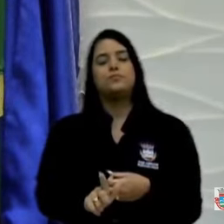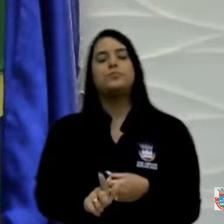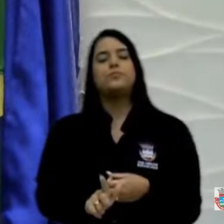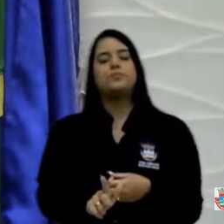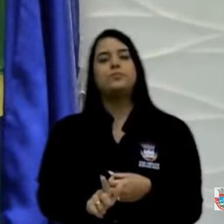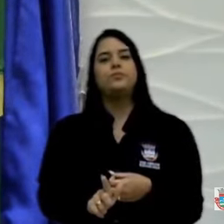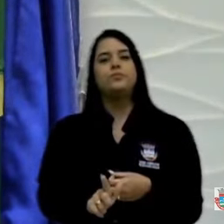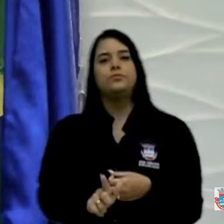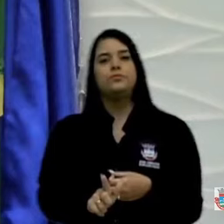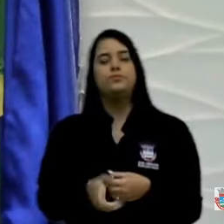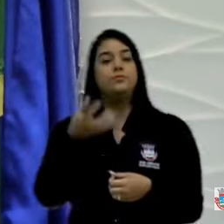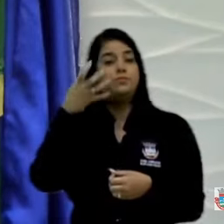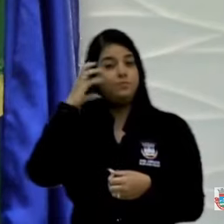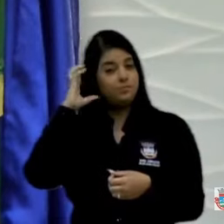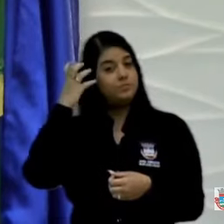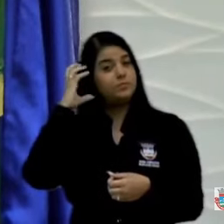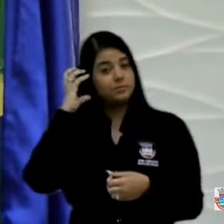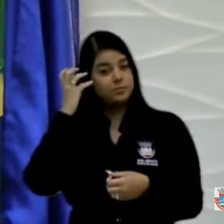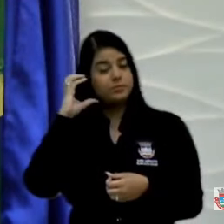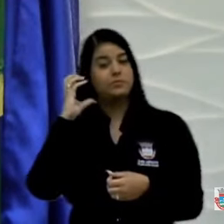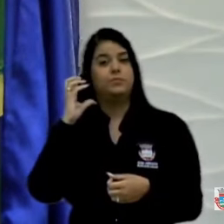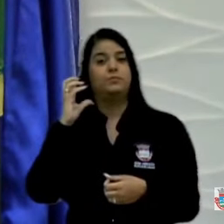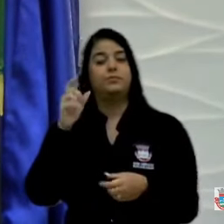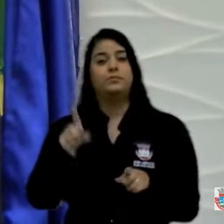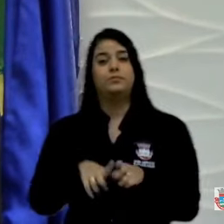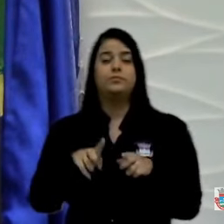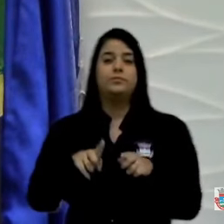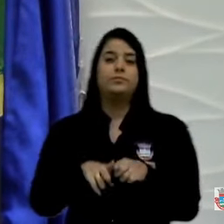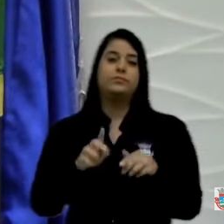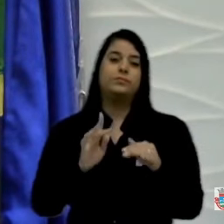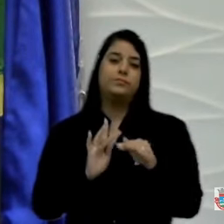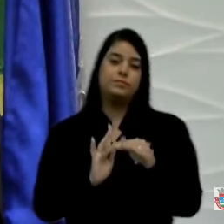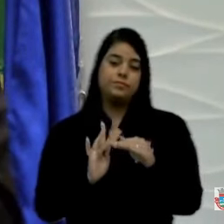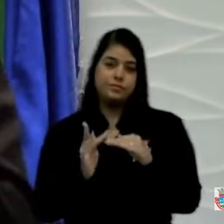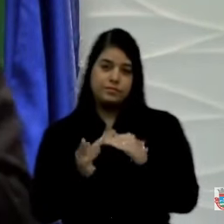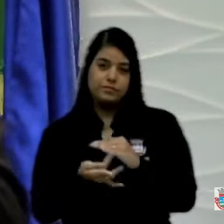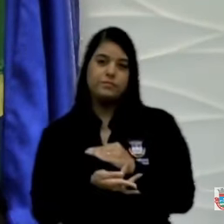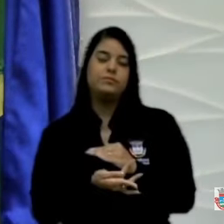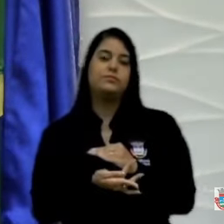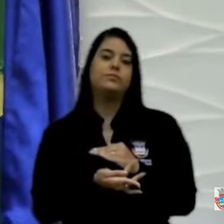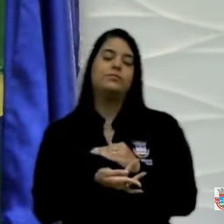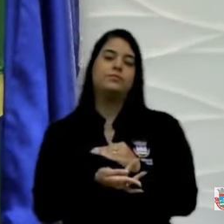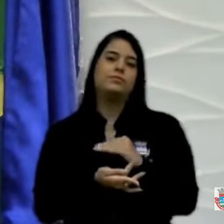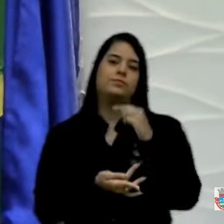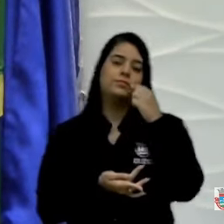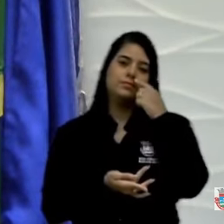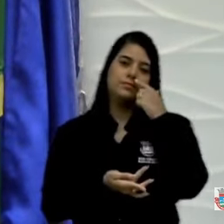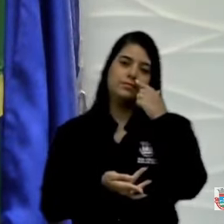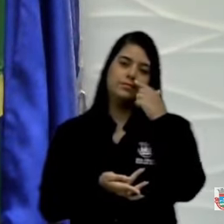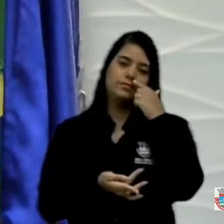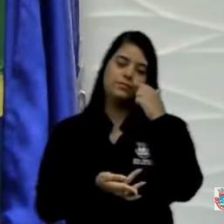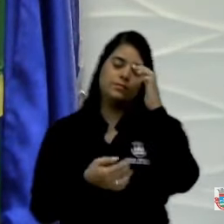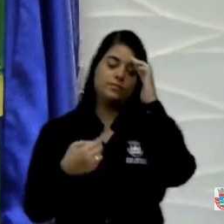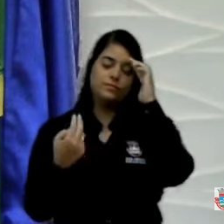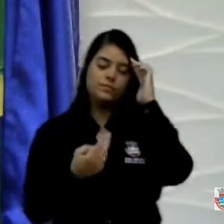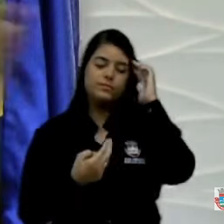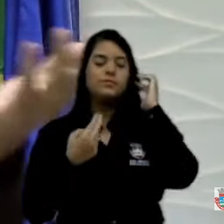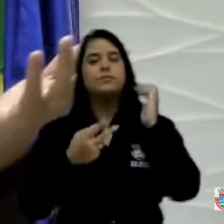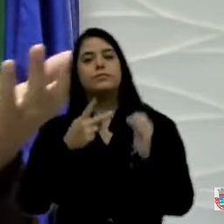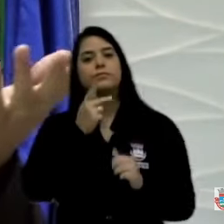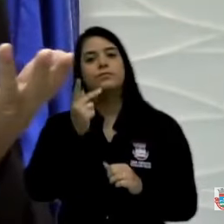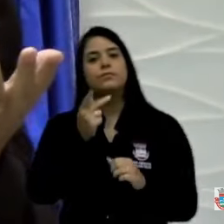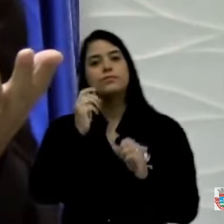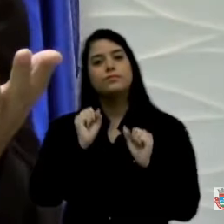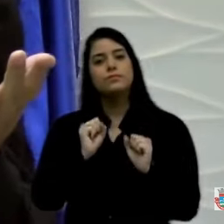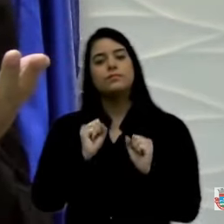sociais, nos dando inspiração para falar. Nos dando inspiração para falar. Porque já